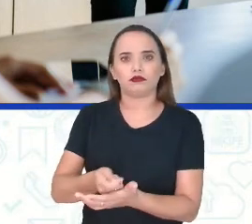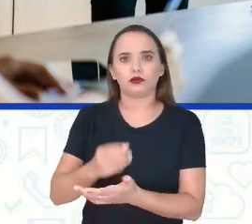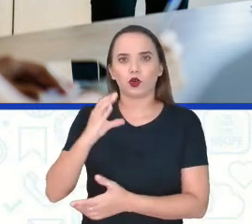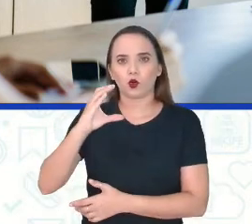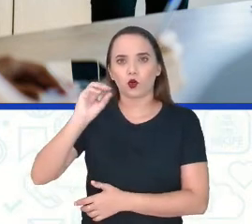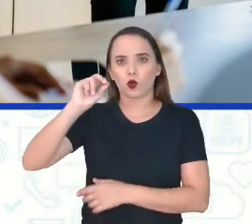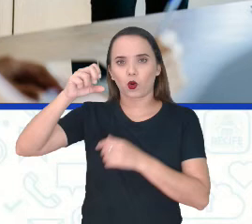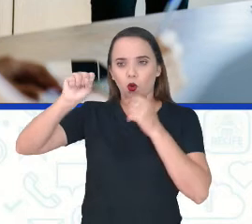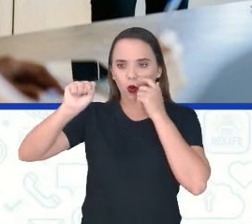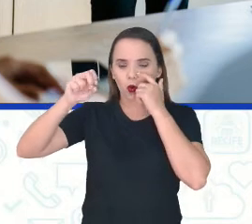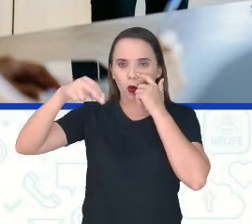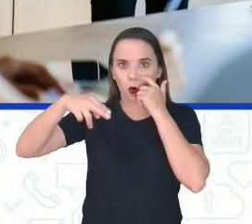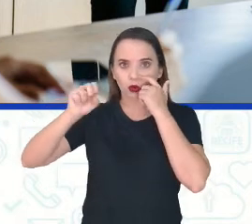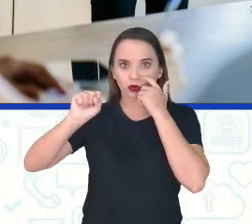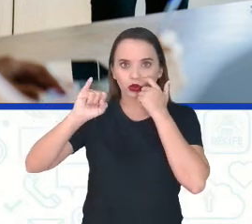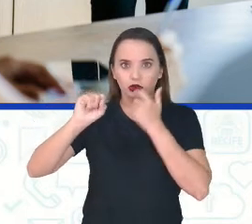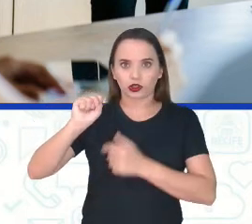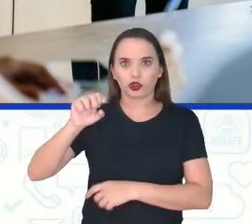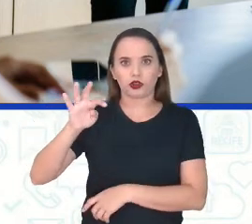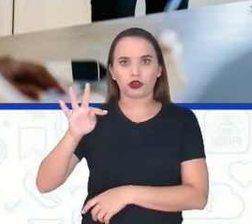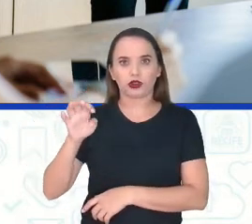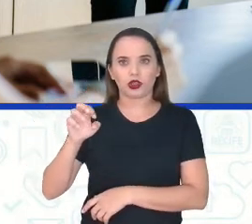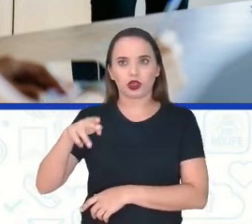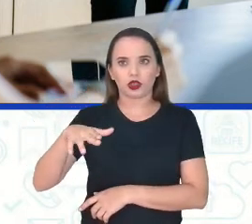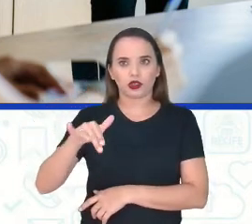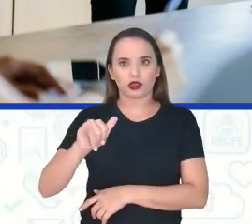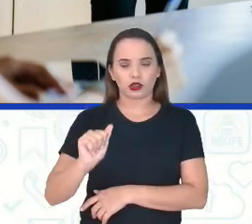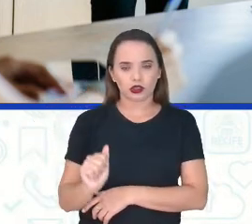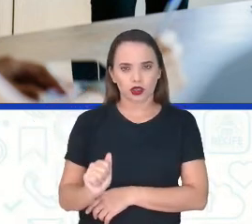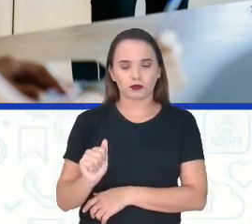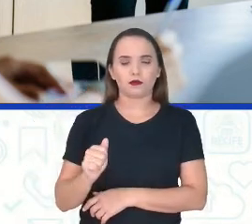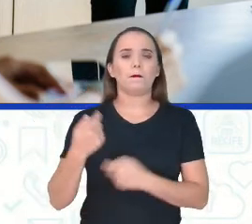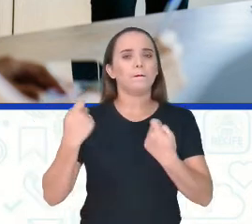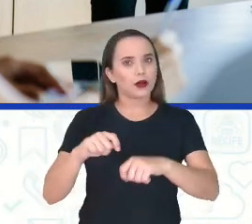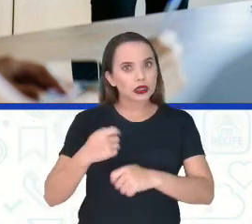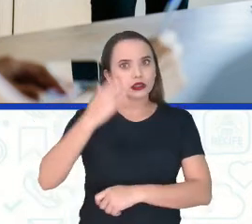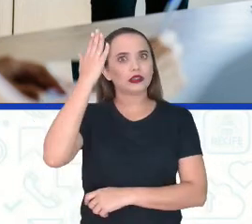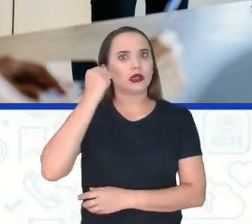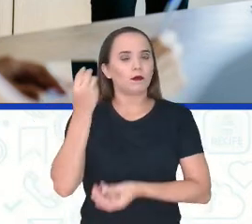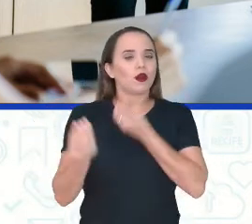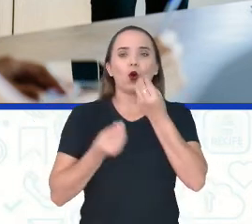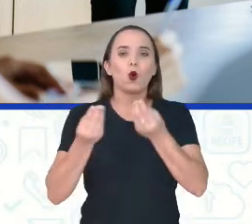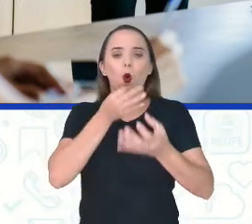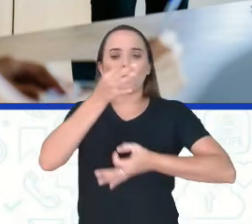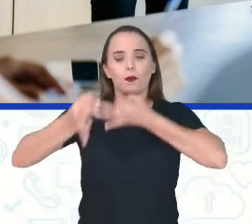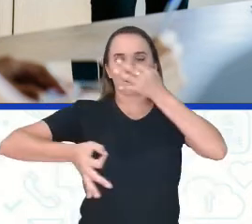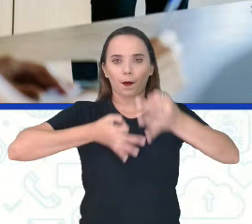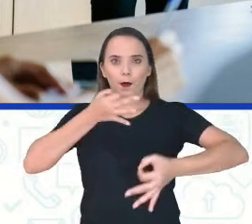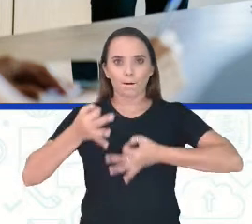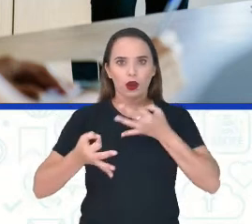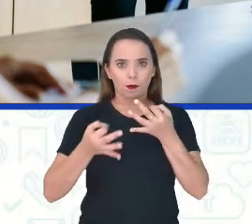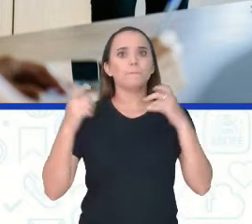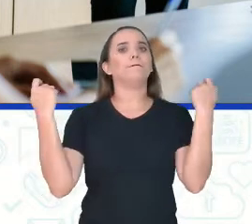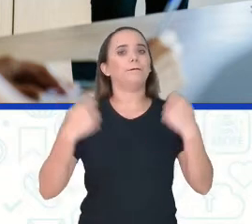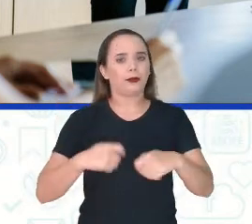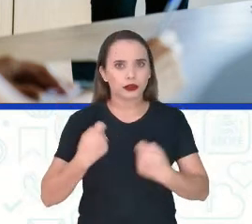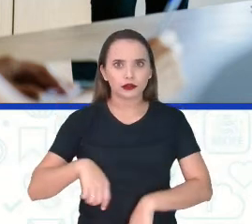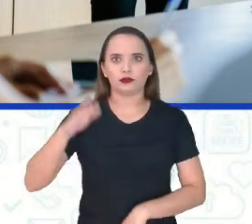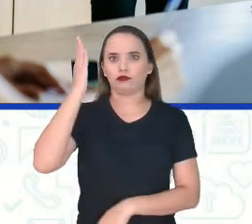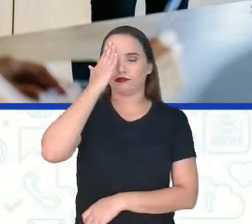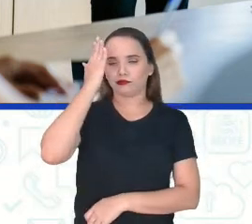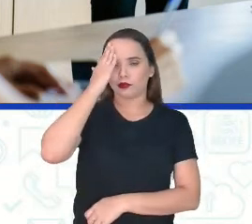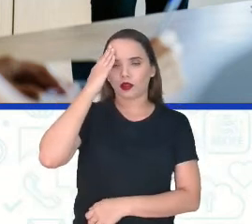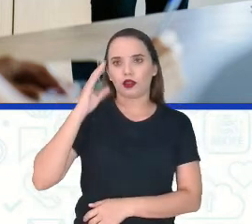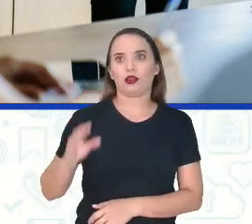verdade, você precisa saber argumentar. Você precisa fazer esse movimento. O argumento ele é